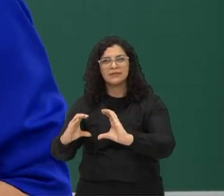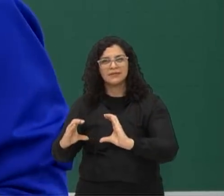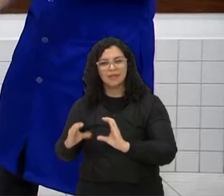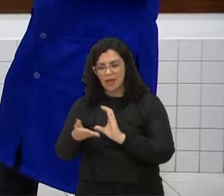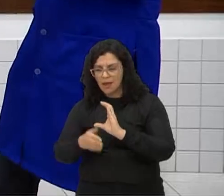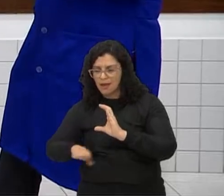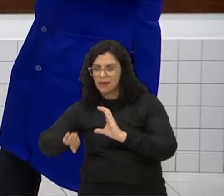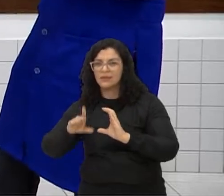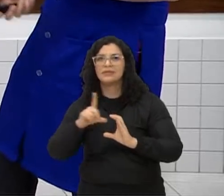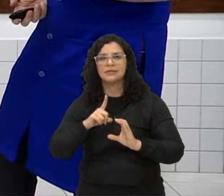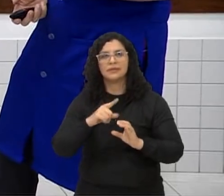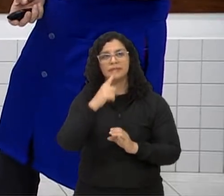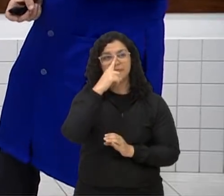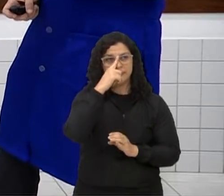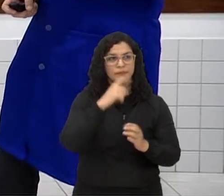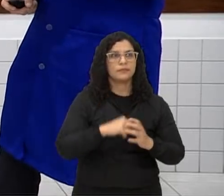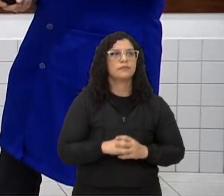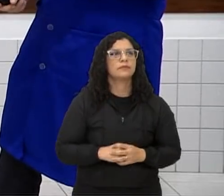canaletas, ok?